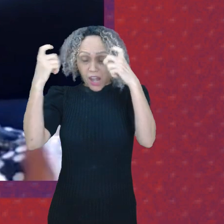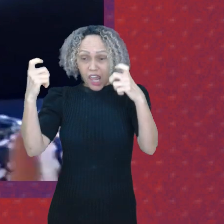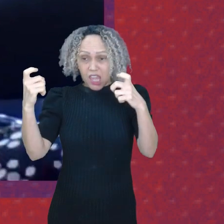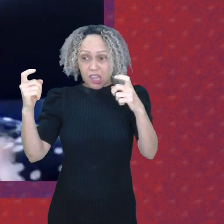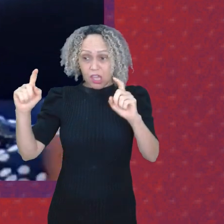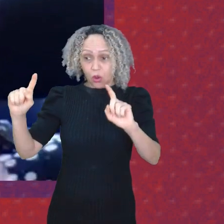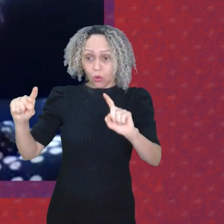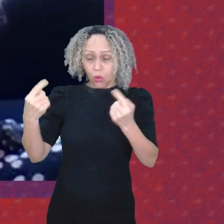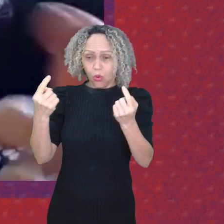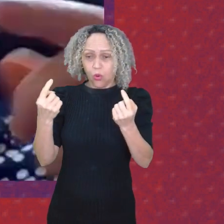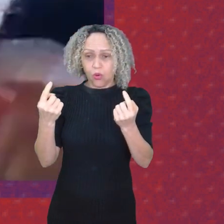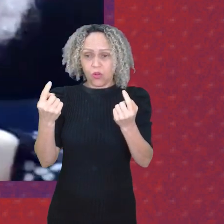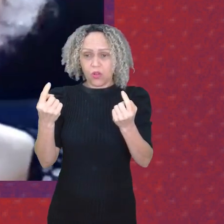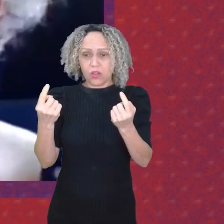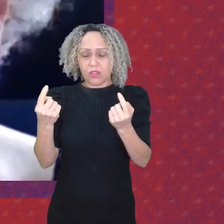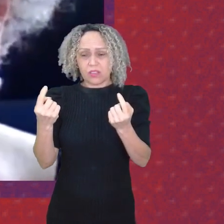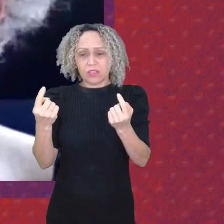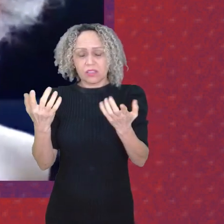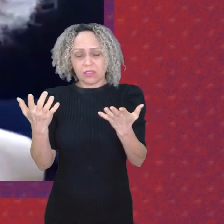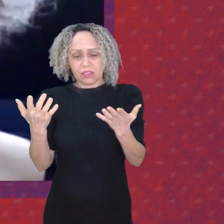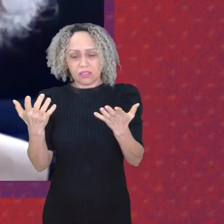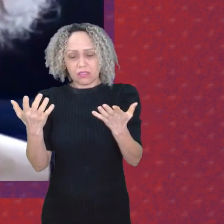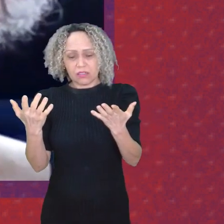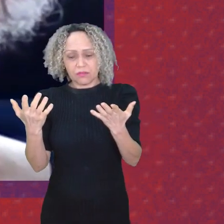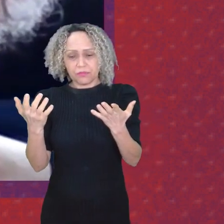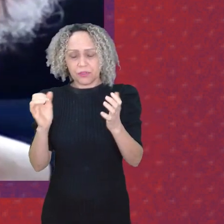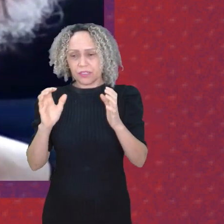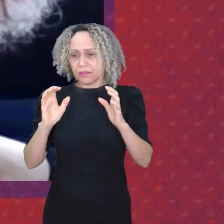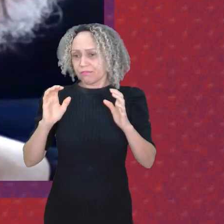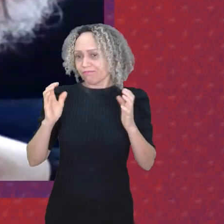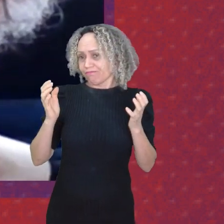E estes bens incluem cartão de crédito.